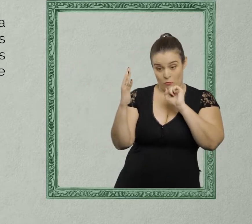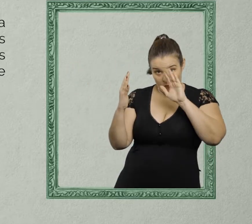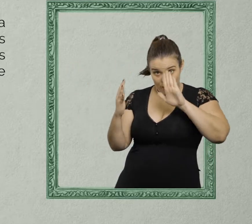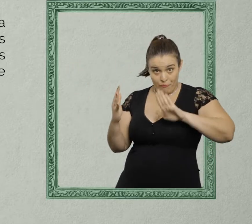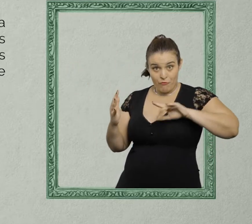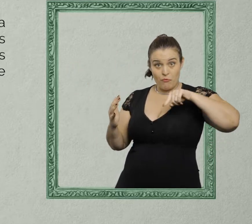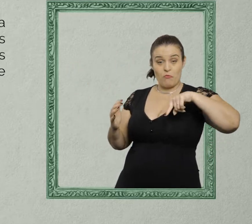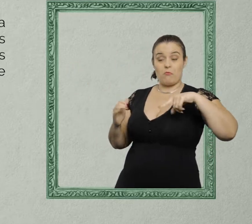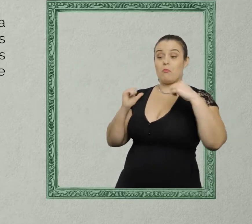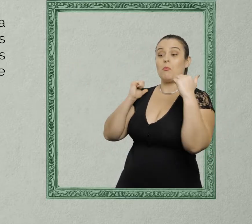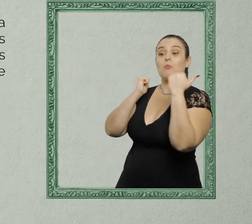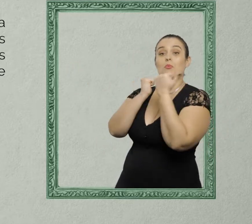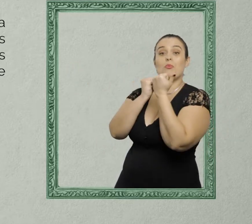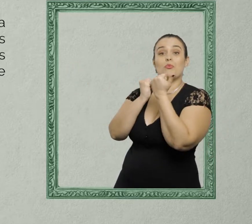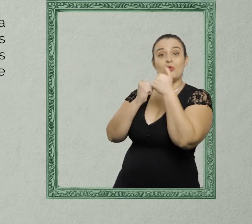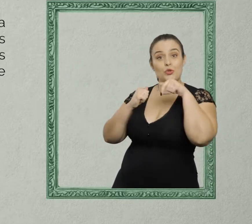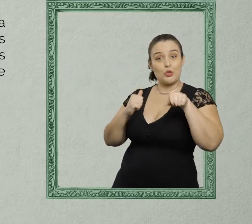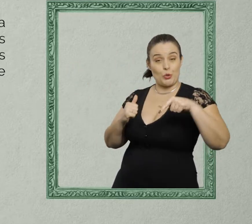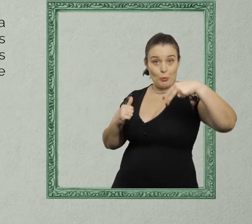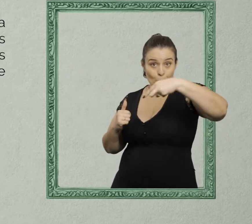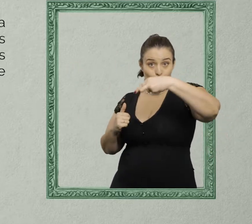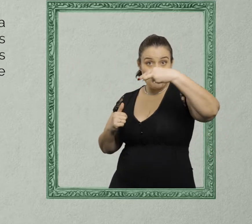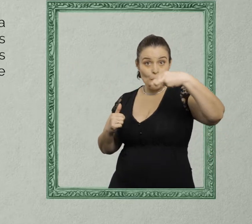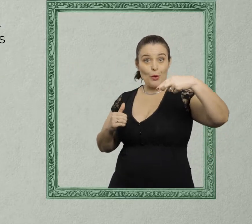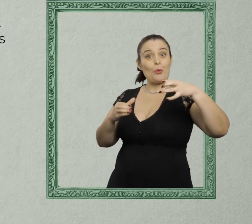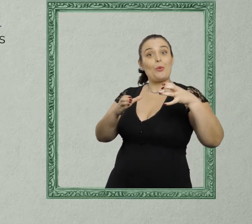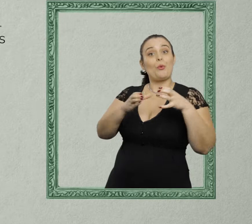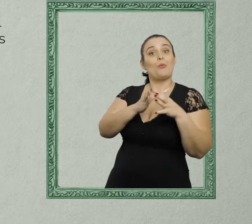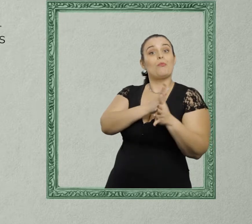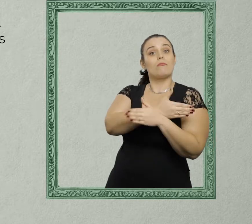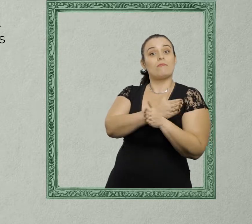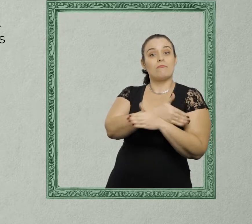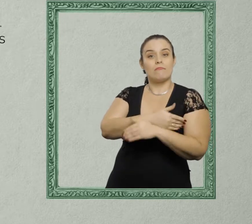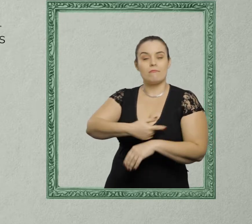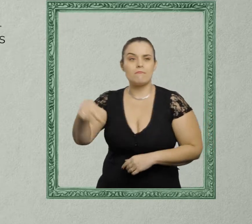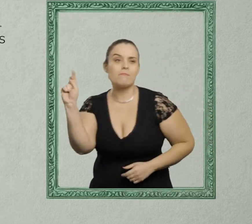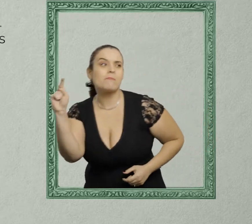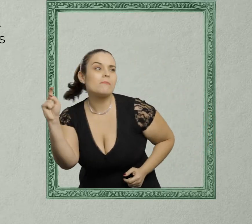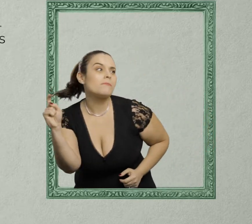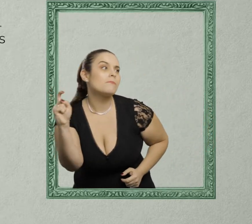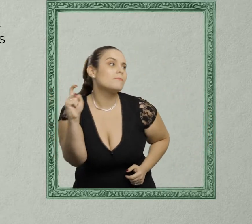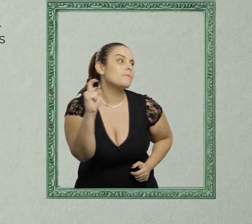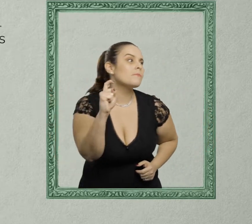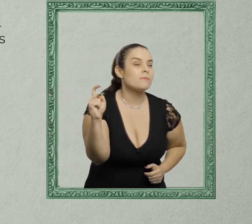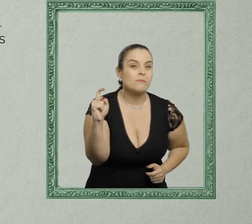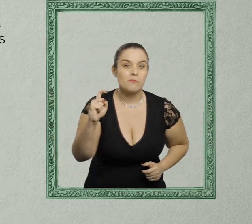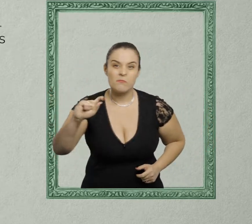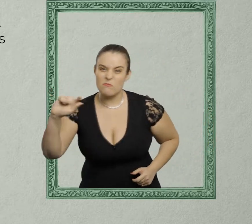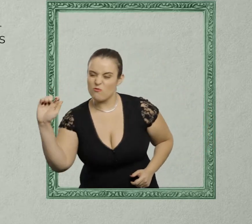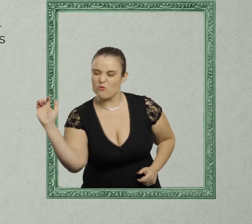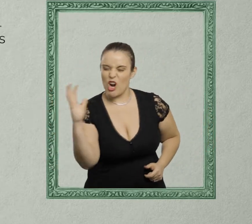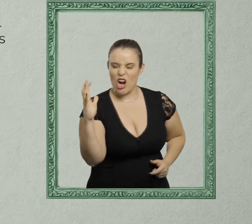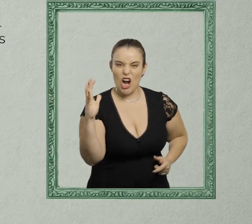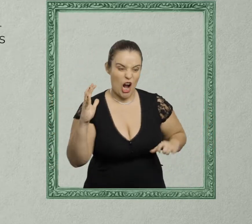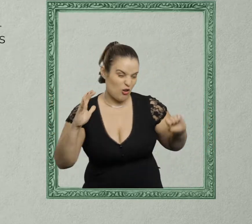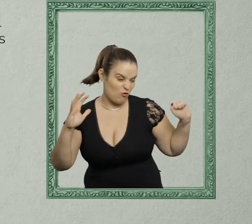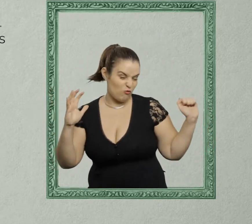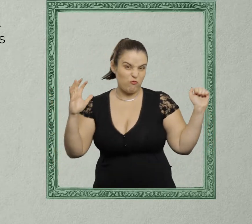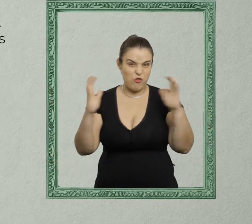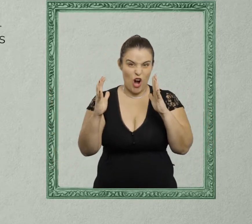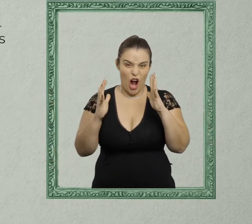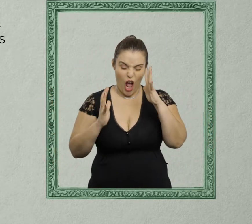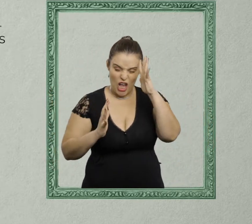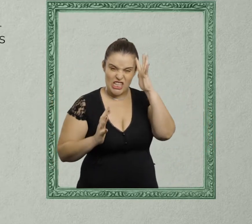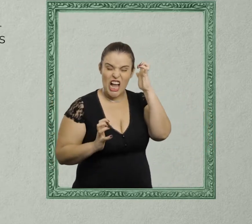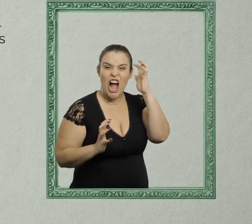ali, protegendo Peter e os meninos. Capitão Gancho resolveu atacar logo. Foi uma luta